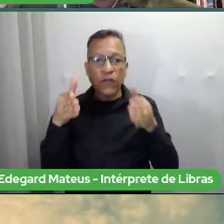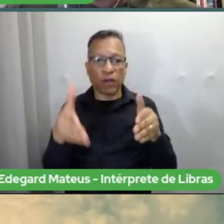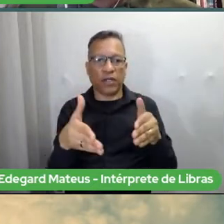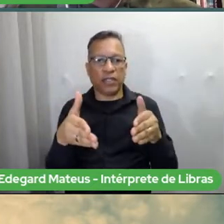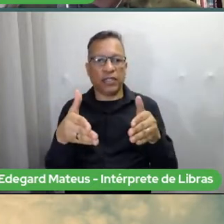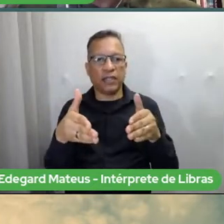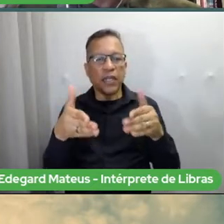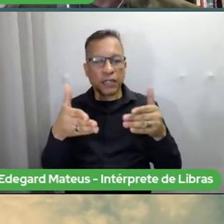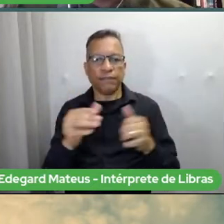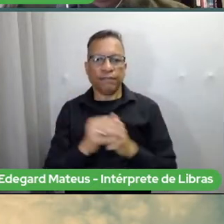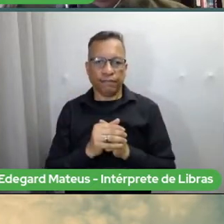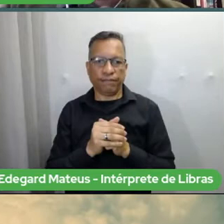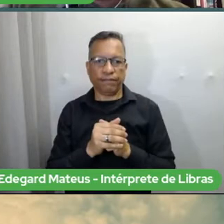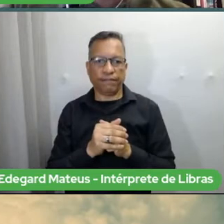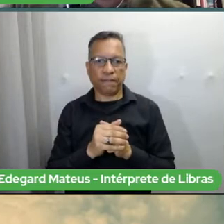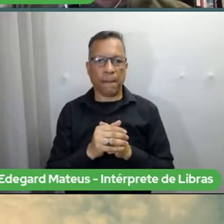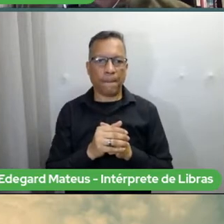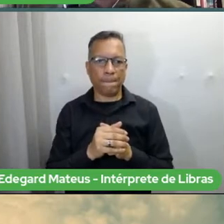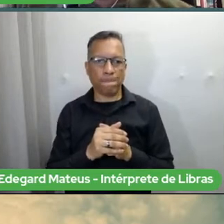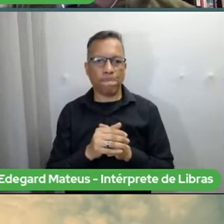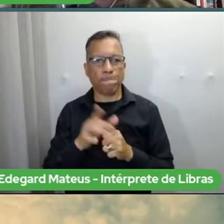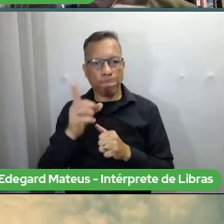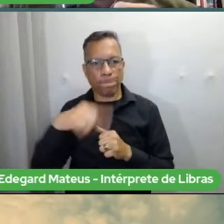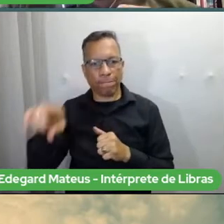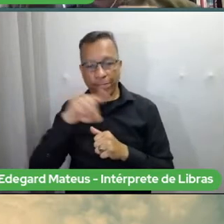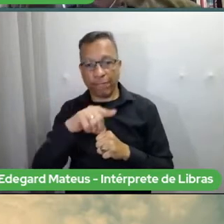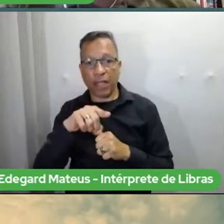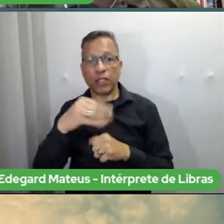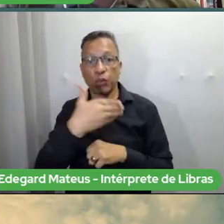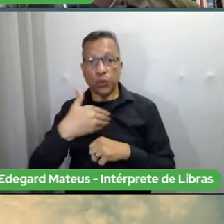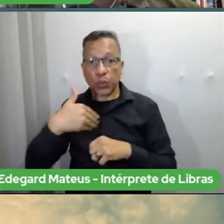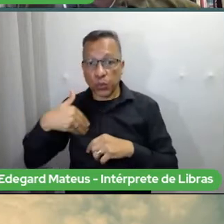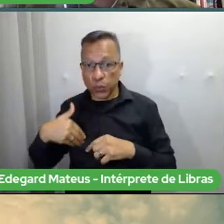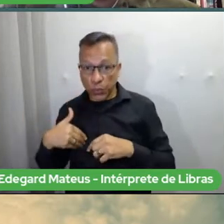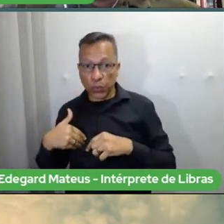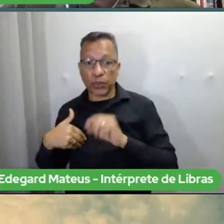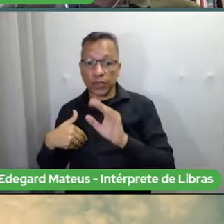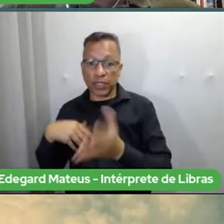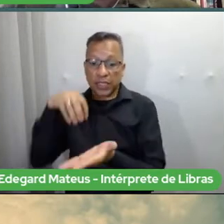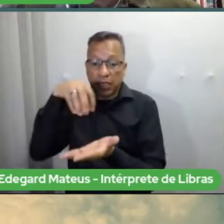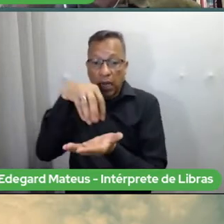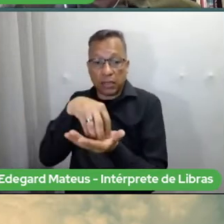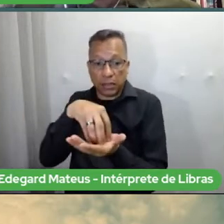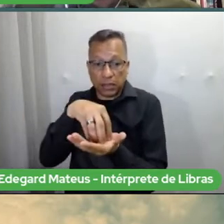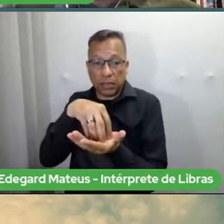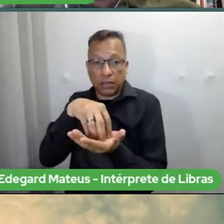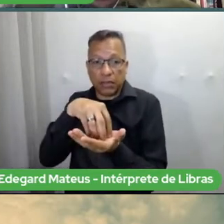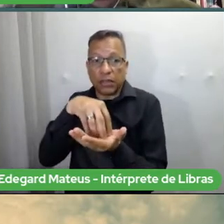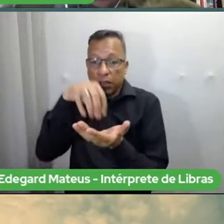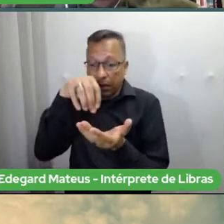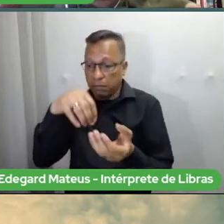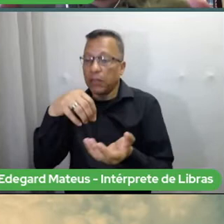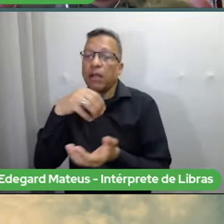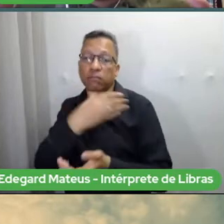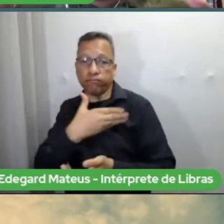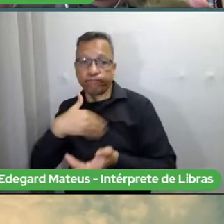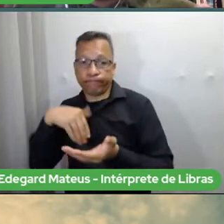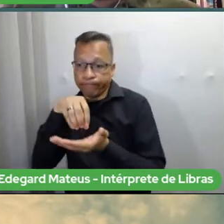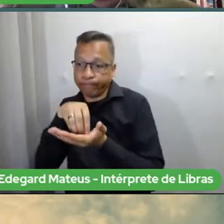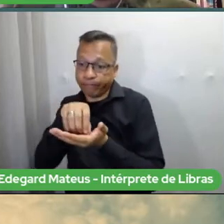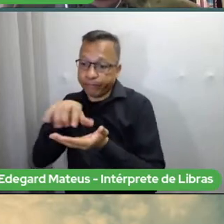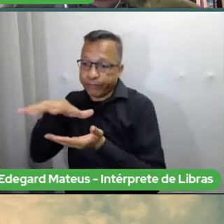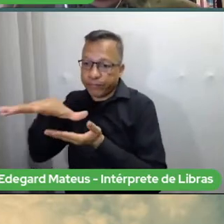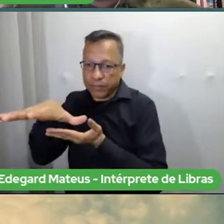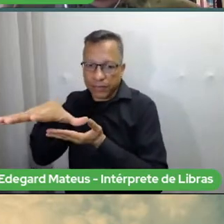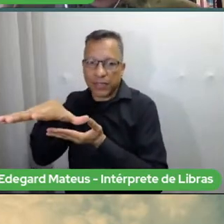para os dados. A gente sai de uma governança e ownership centralizados para um ownership descentralizado. Então, o dono